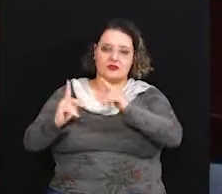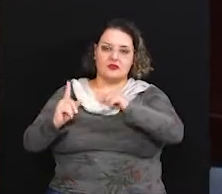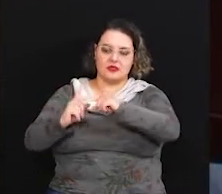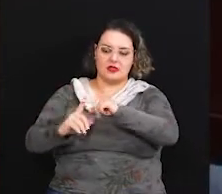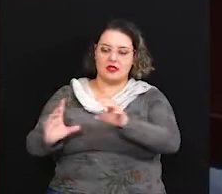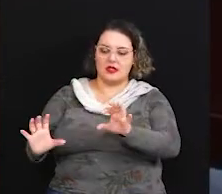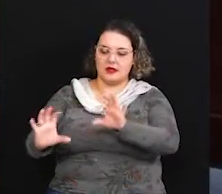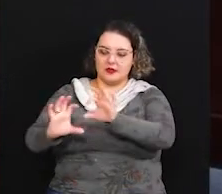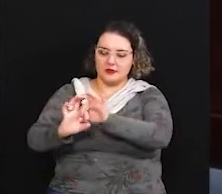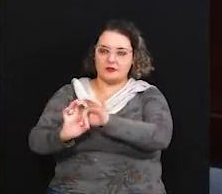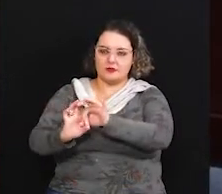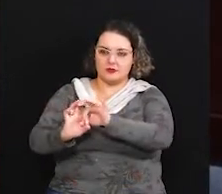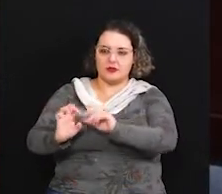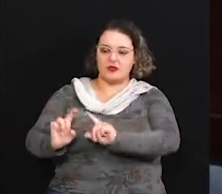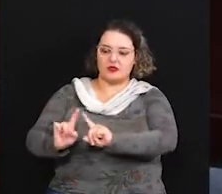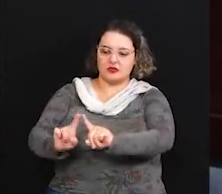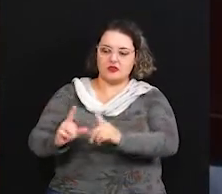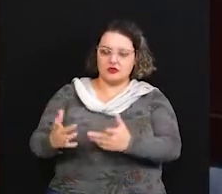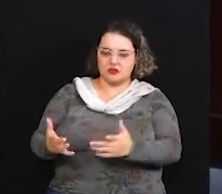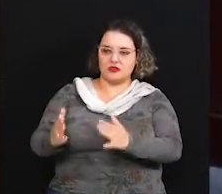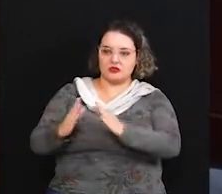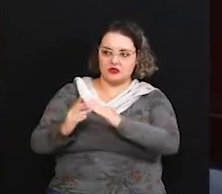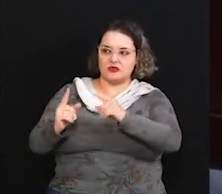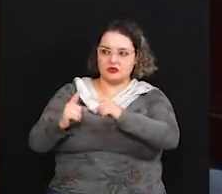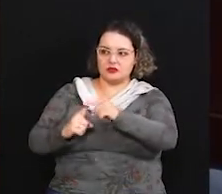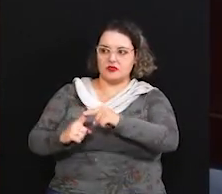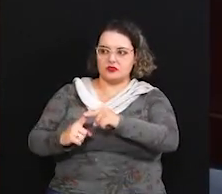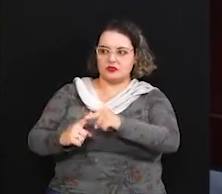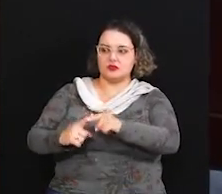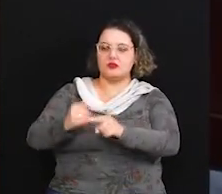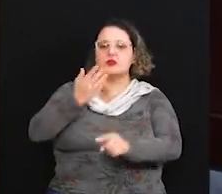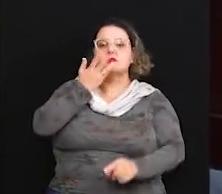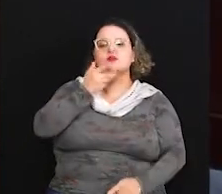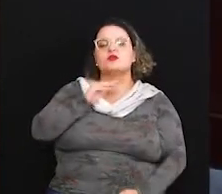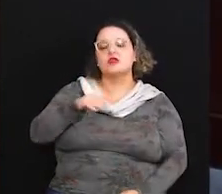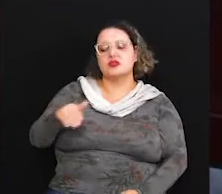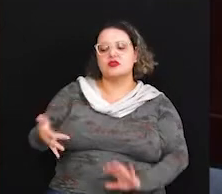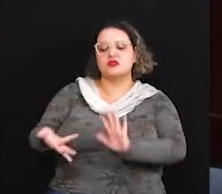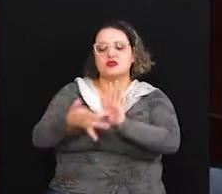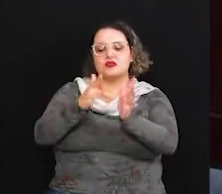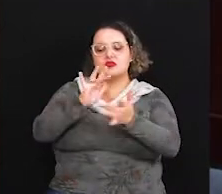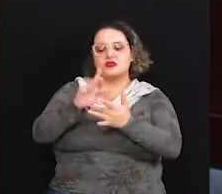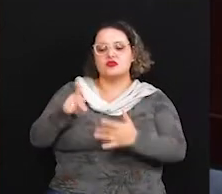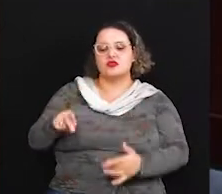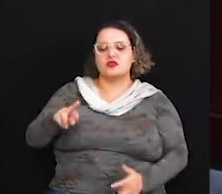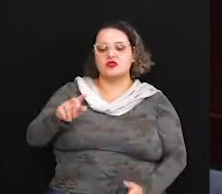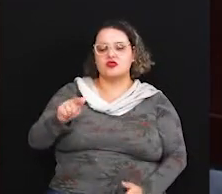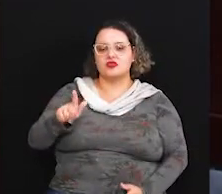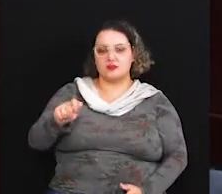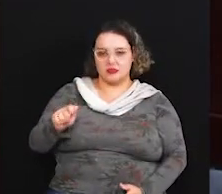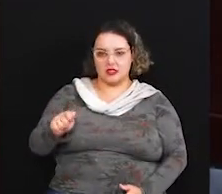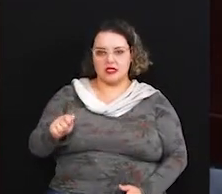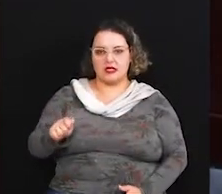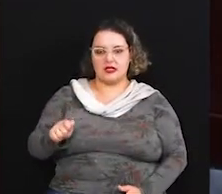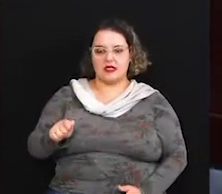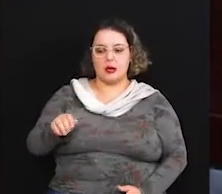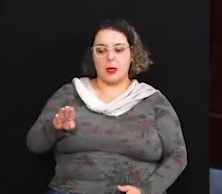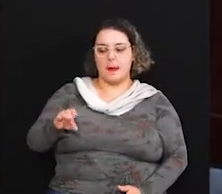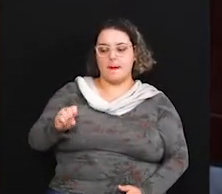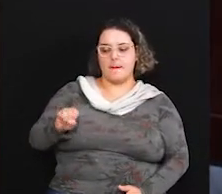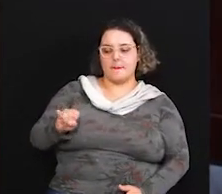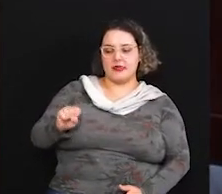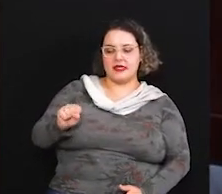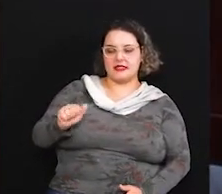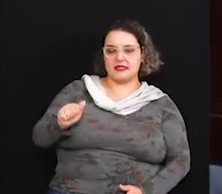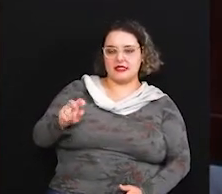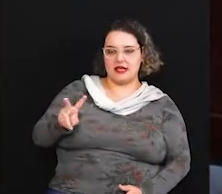né? Ela anda junto com a igreja Menino Jesus de Praga. E a bisavó dele,